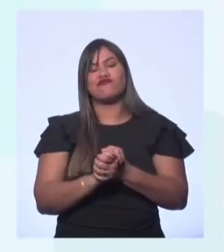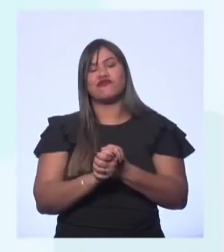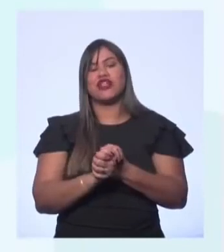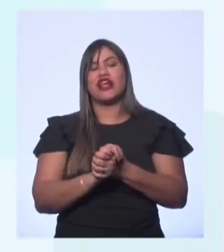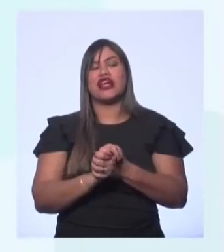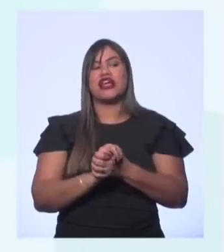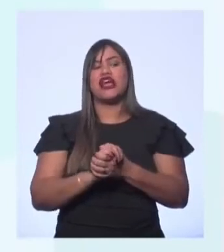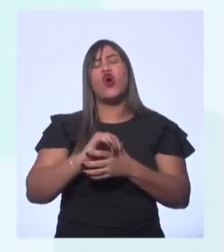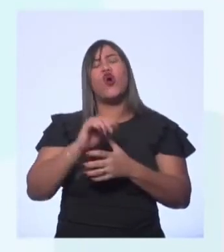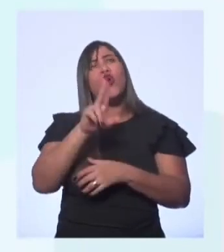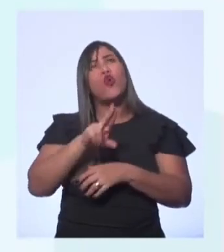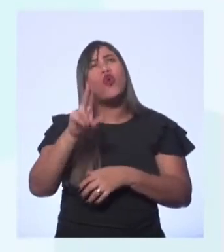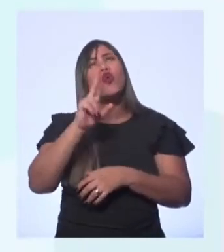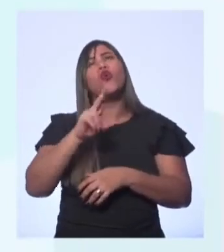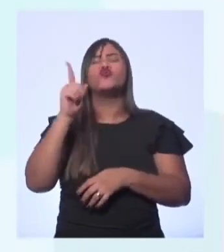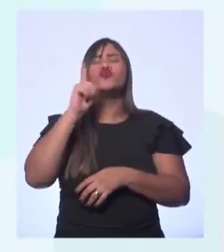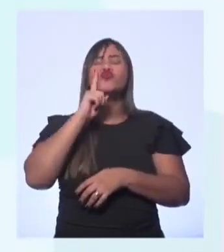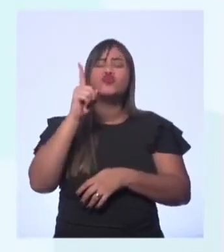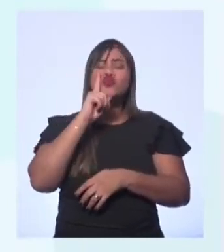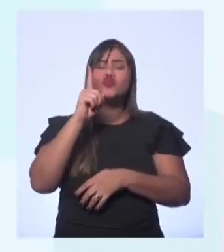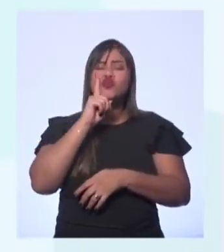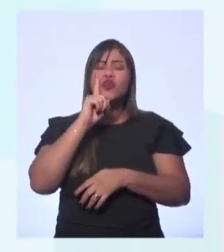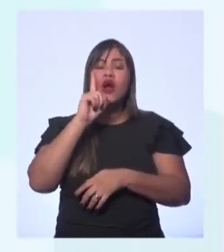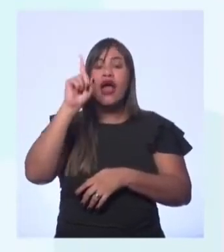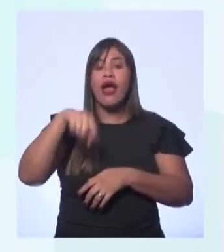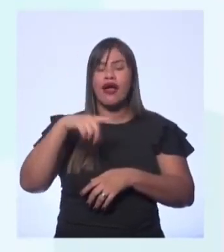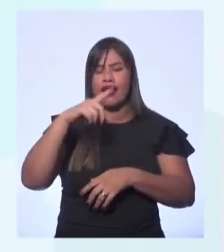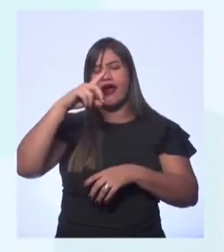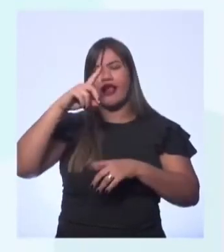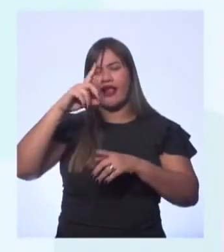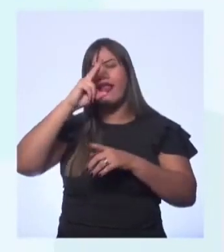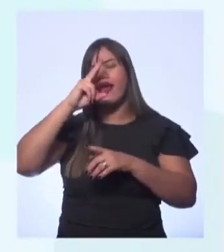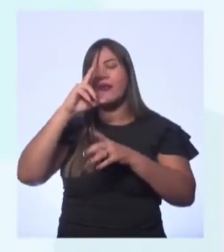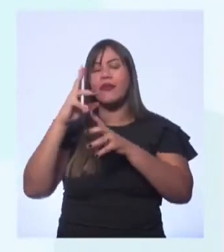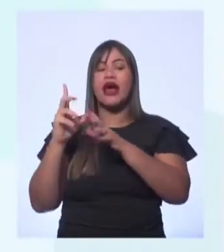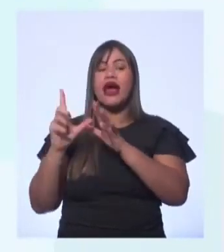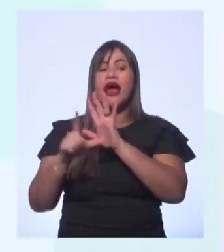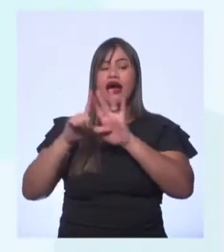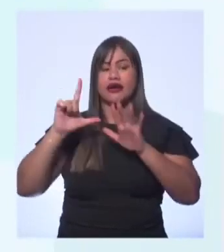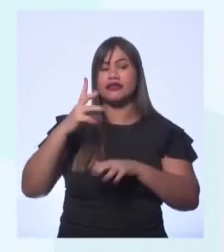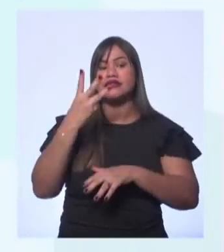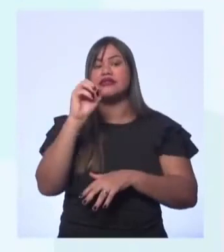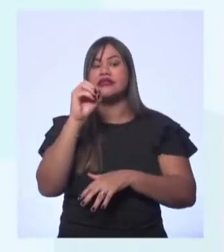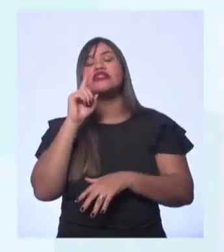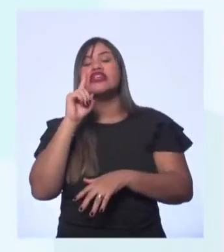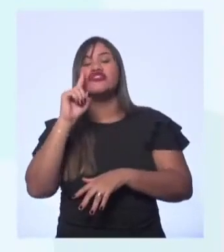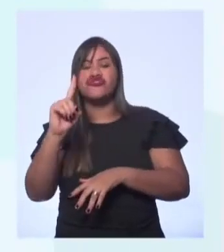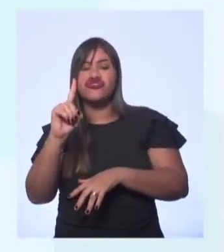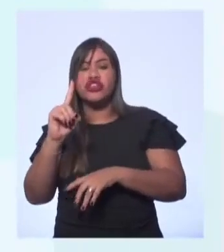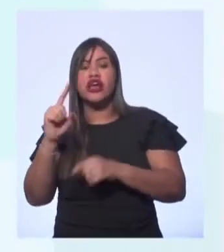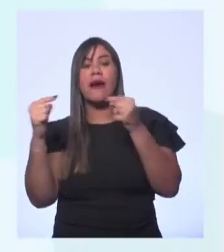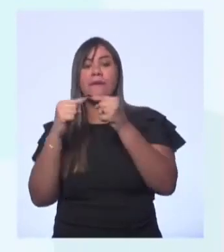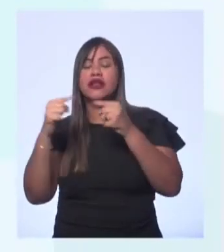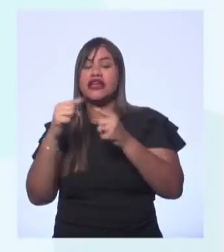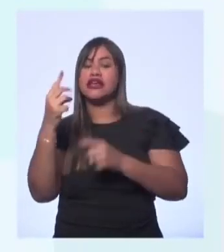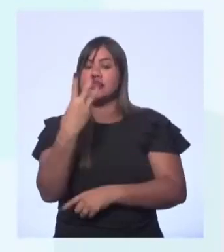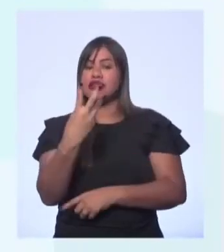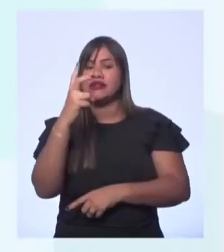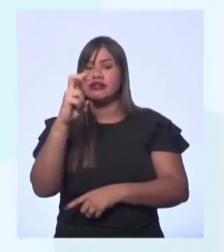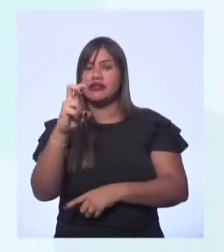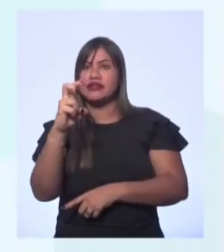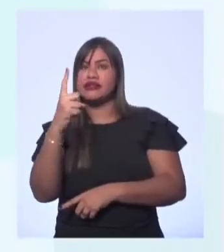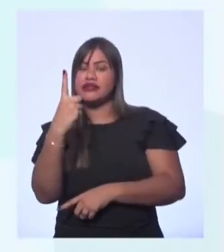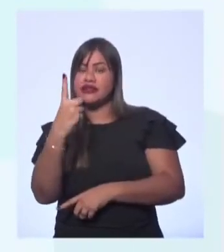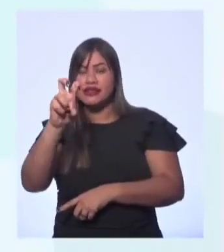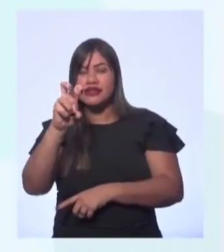consumo diário. Bom, se eu tenho o consumo total dos 30 dias, que dá o 315, para poder saber a média ali do dia,